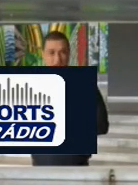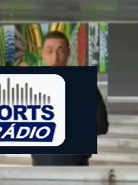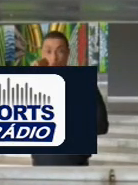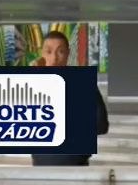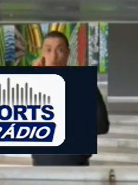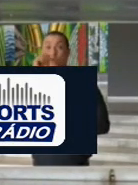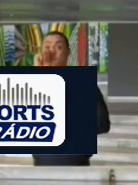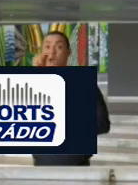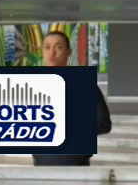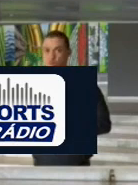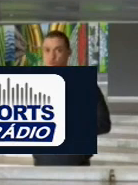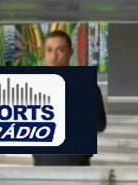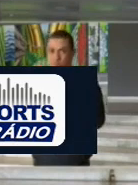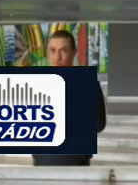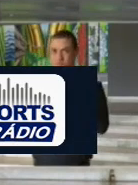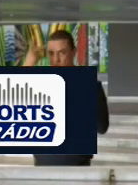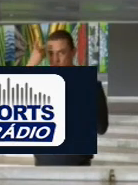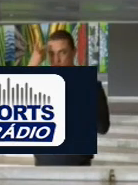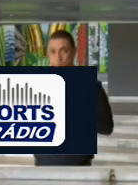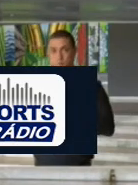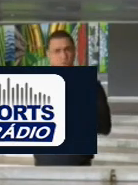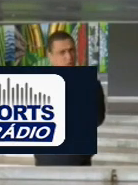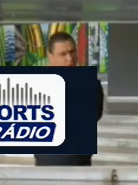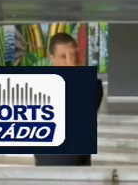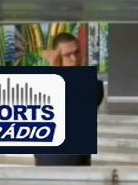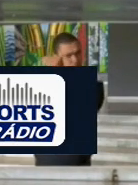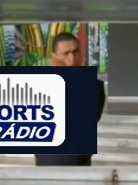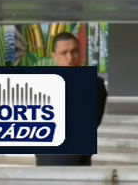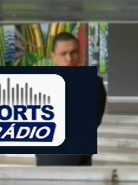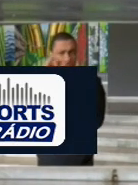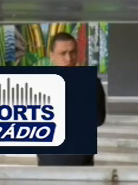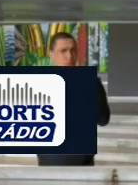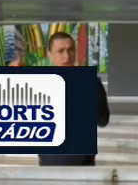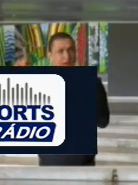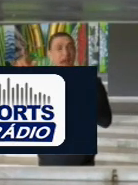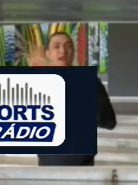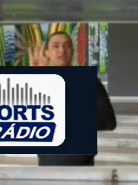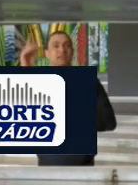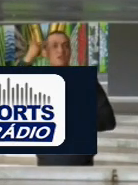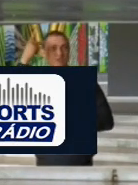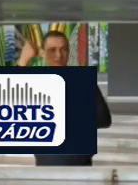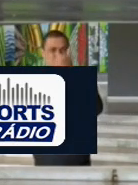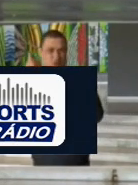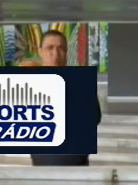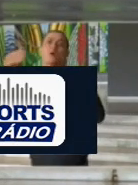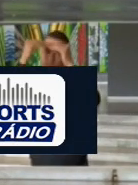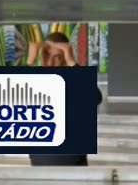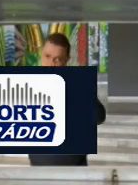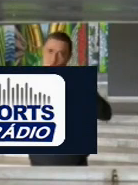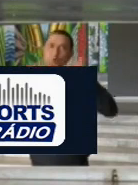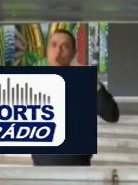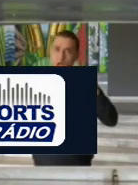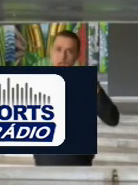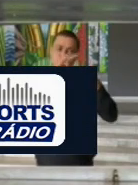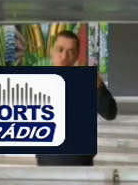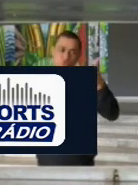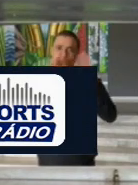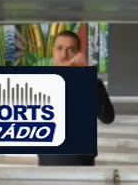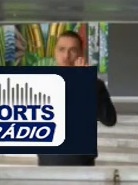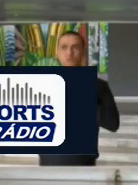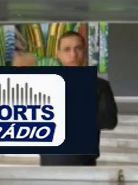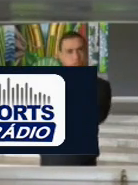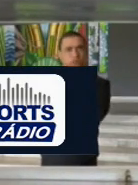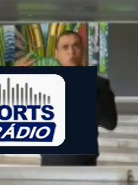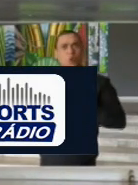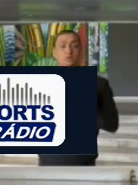A1, do futebol de São Paulo. E tem cumprido, diga-se de passagem, a Federação Paulista de Futebol tem sido extremamente correta na relação com o governo do